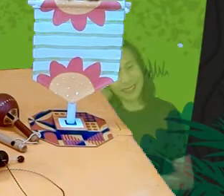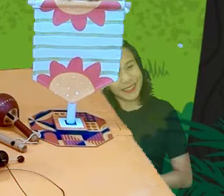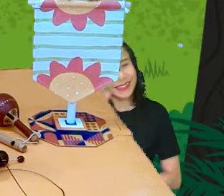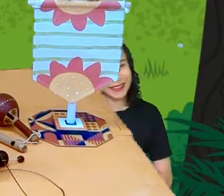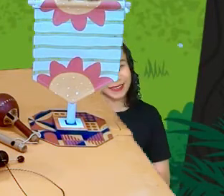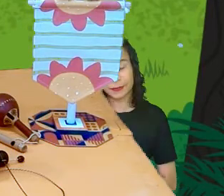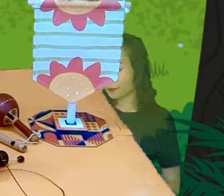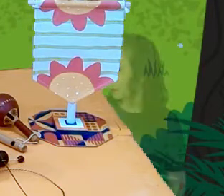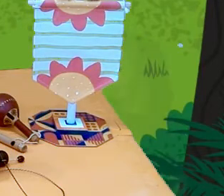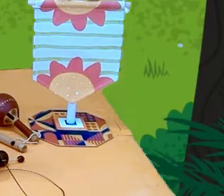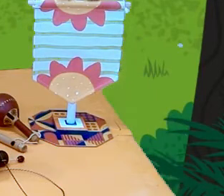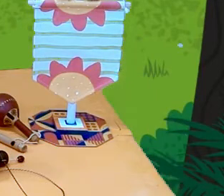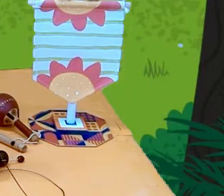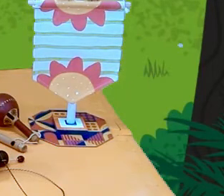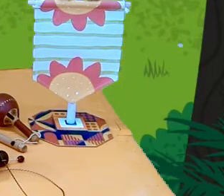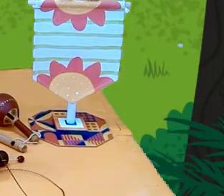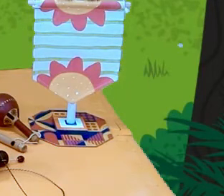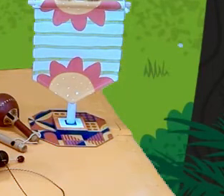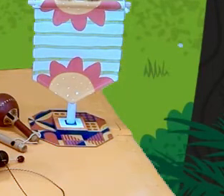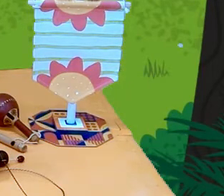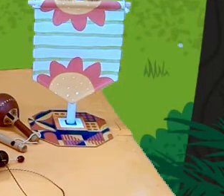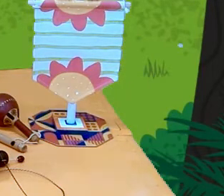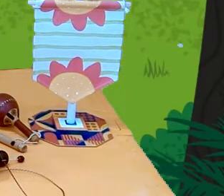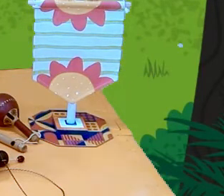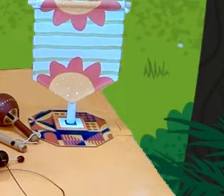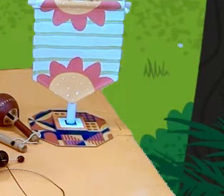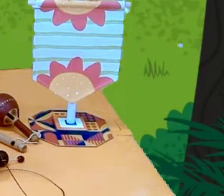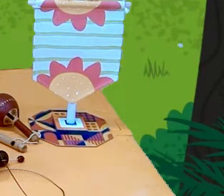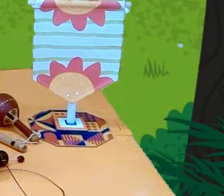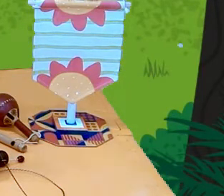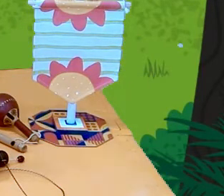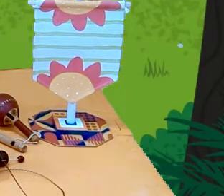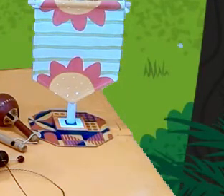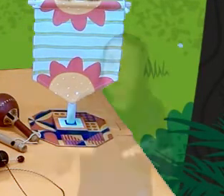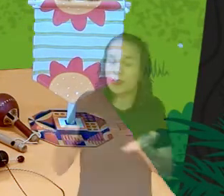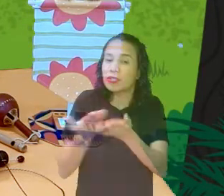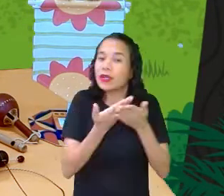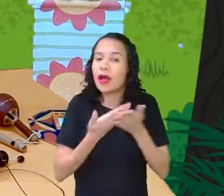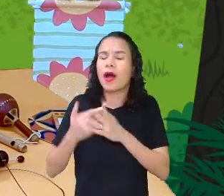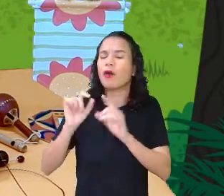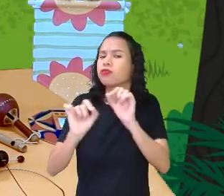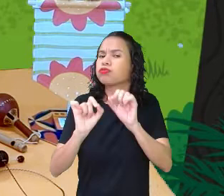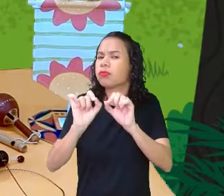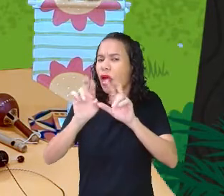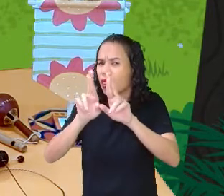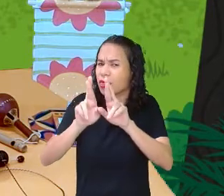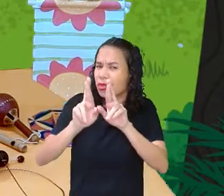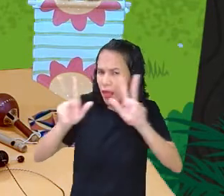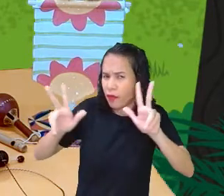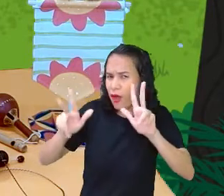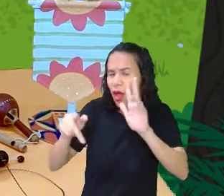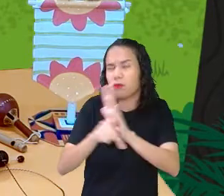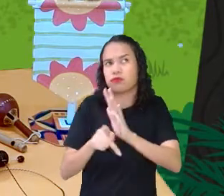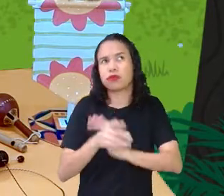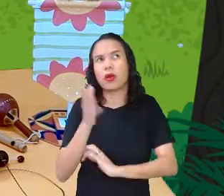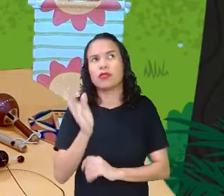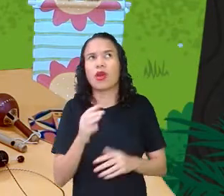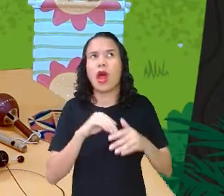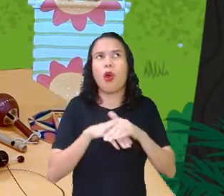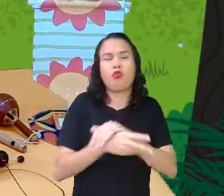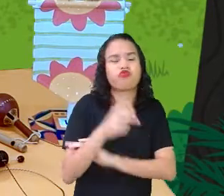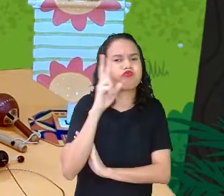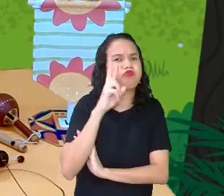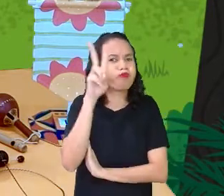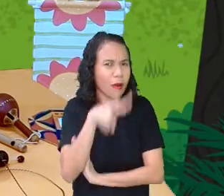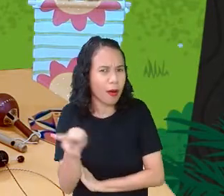Olá, eu sou o professor Givanilson Soares e estou aqui para uma aula um pouquinho diferente daquela que vocês